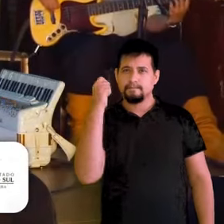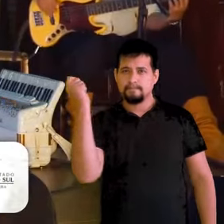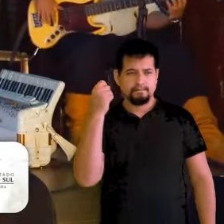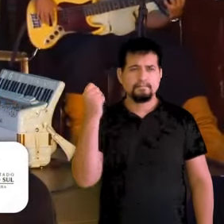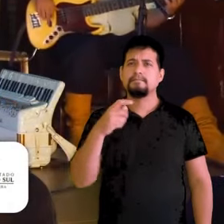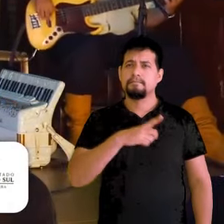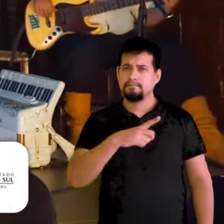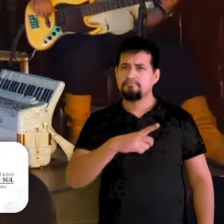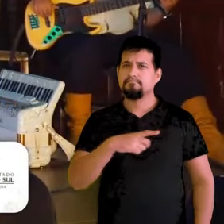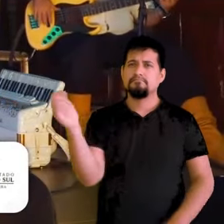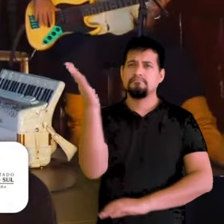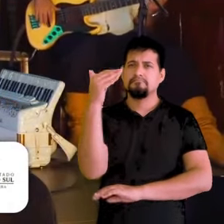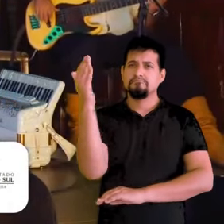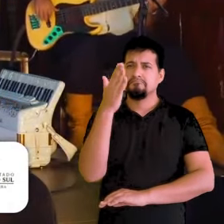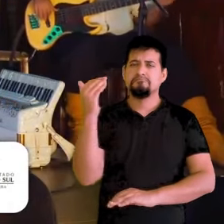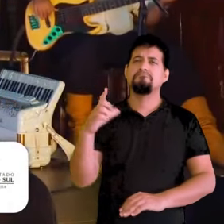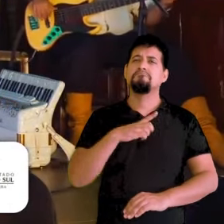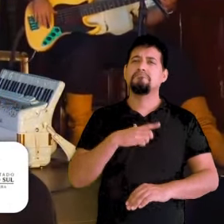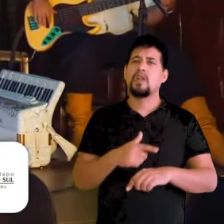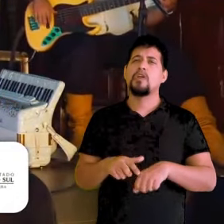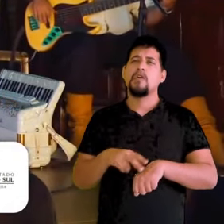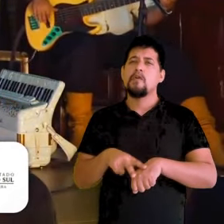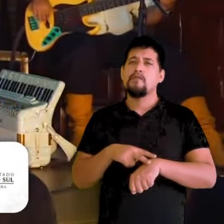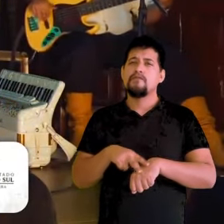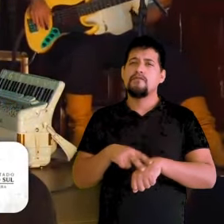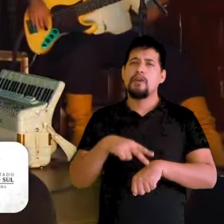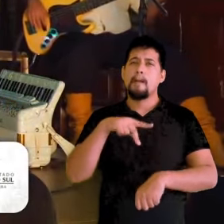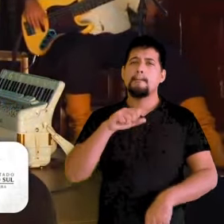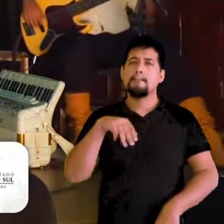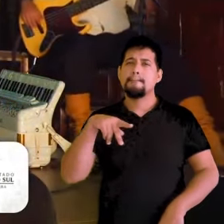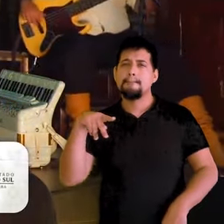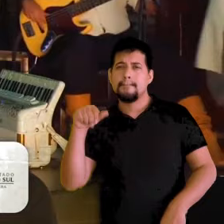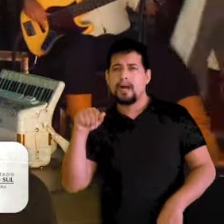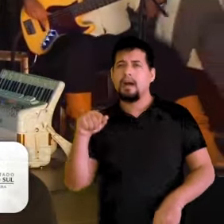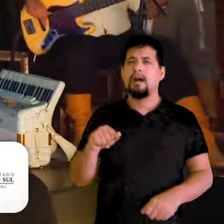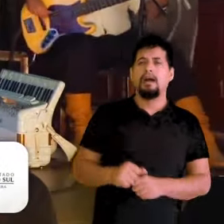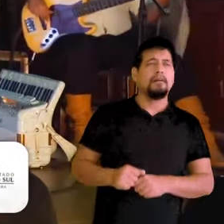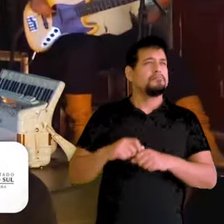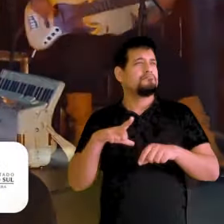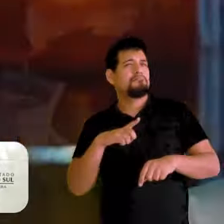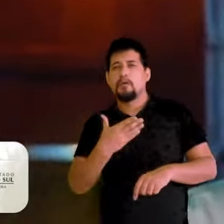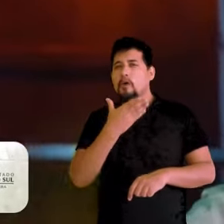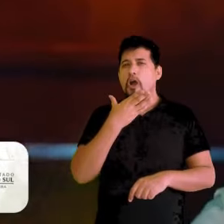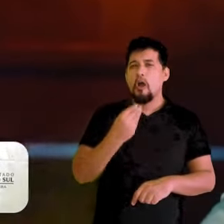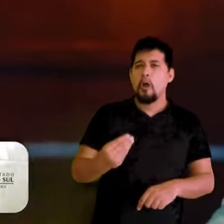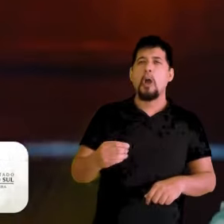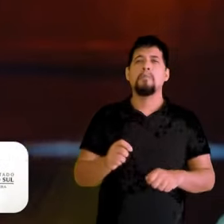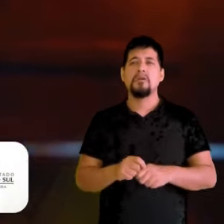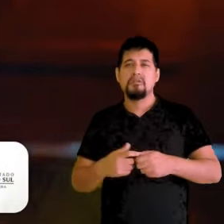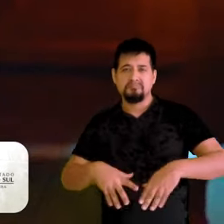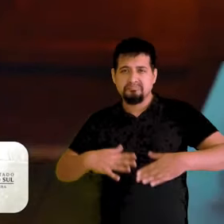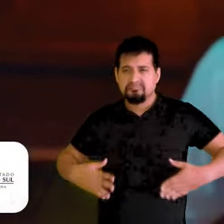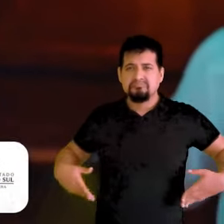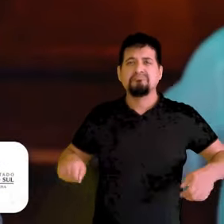Rio Grande, uma bandeira, o brasão verde do Pampa, orgulho de ser gaúcho,